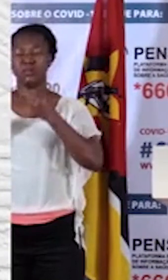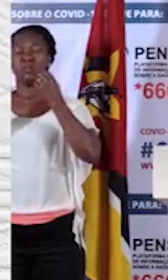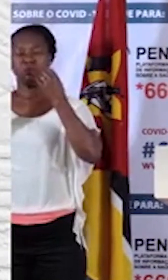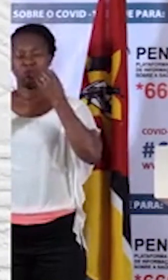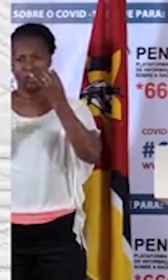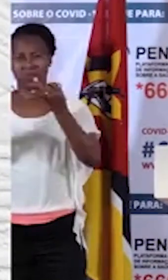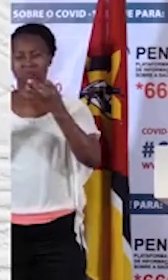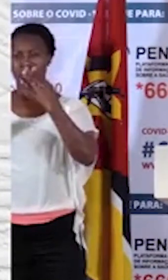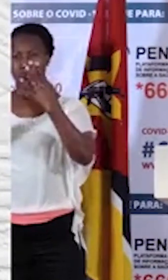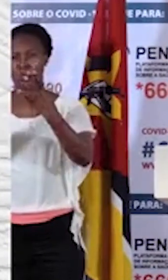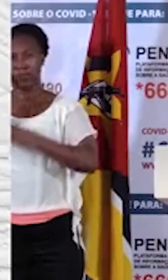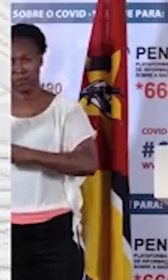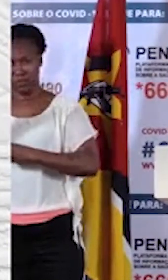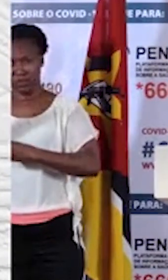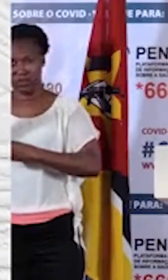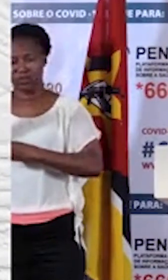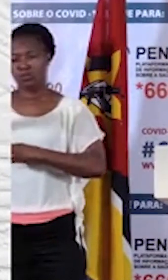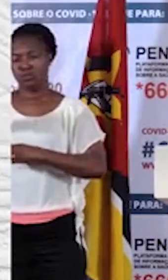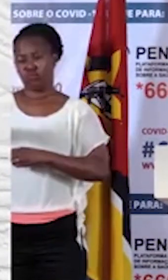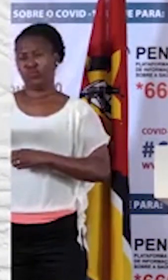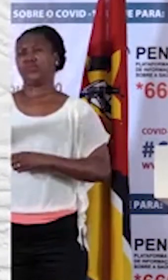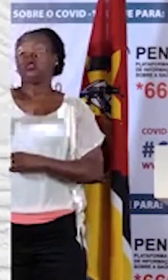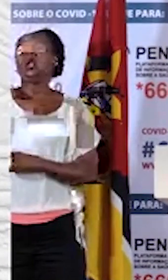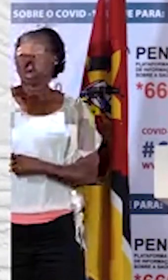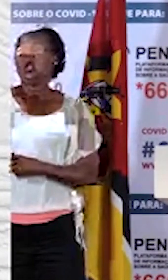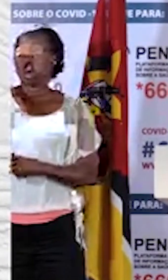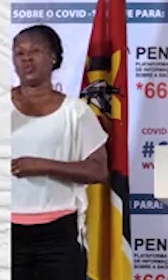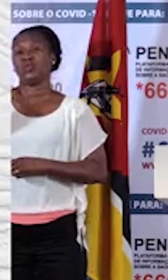78.794 foram recuperadas nas últimas 24 horas.